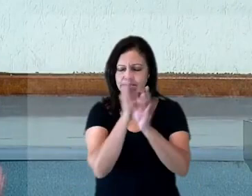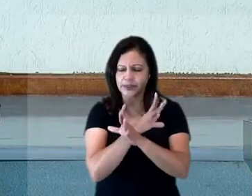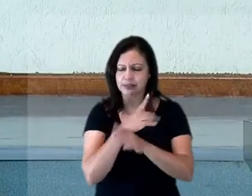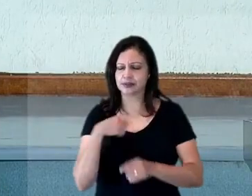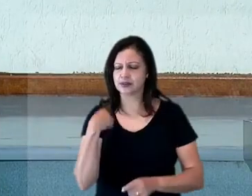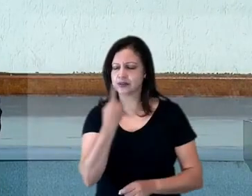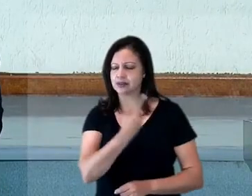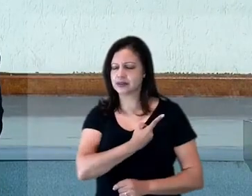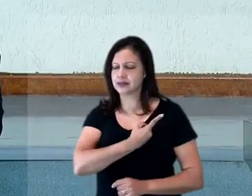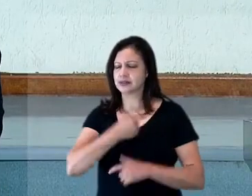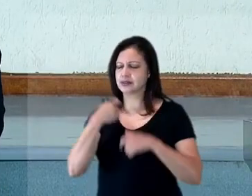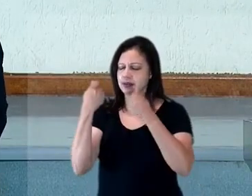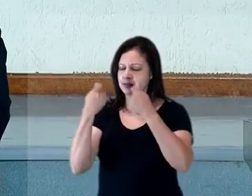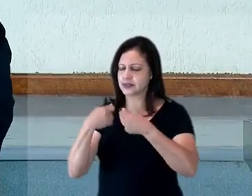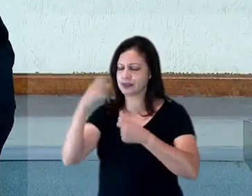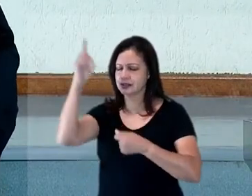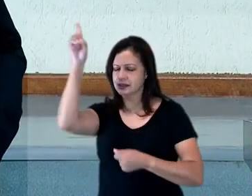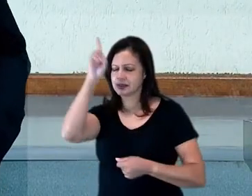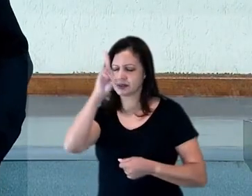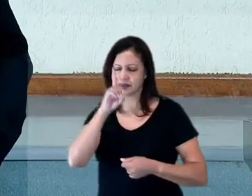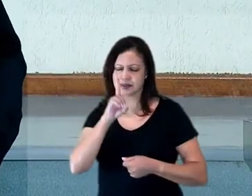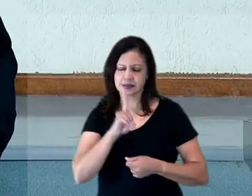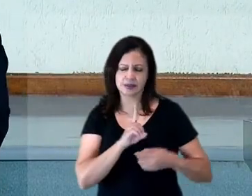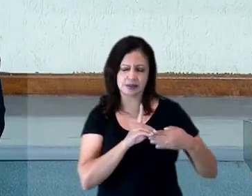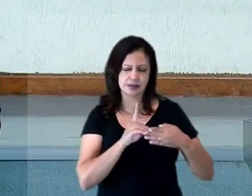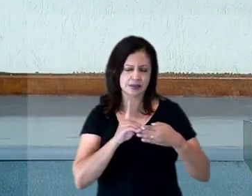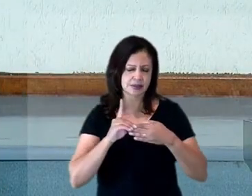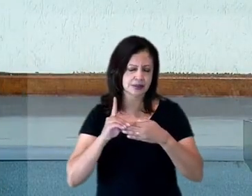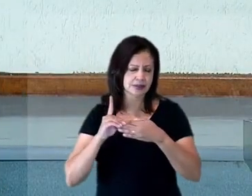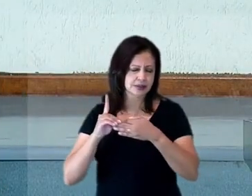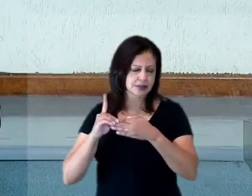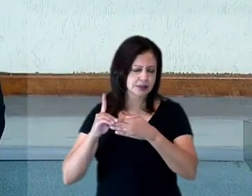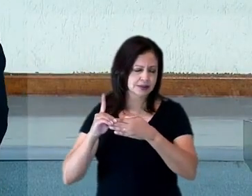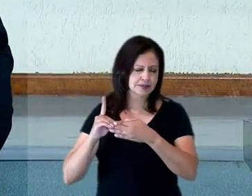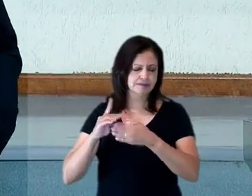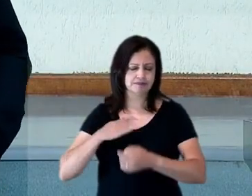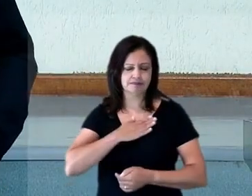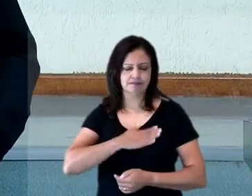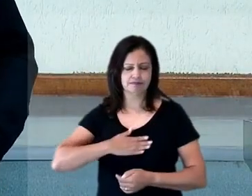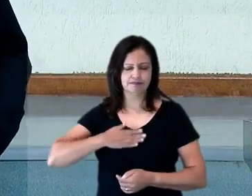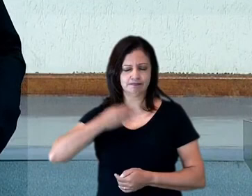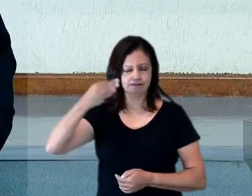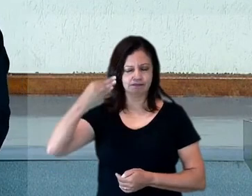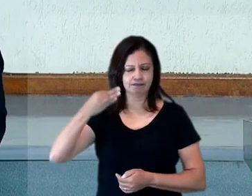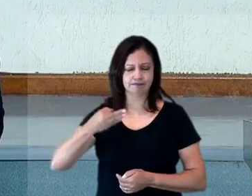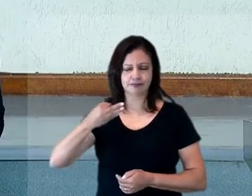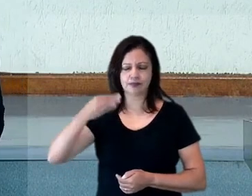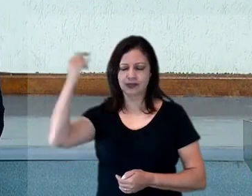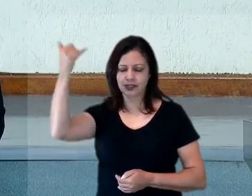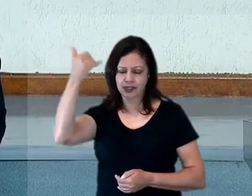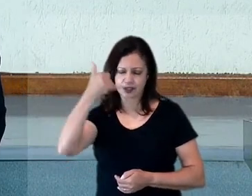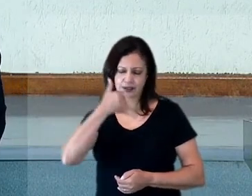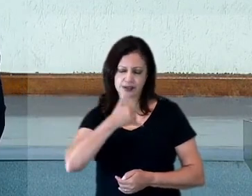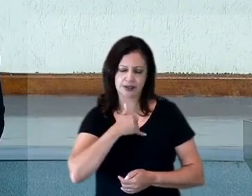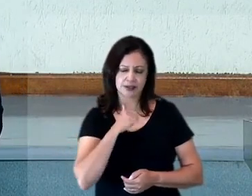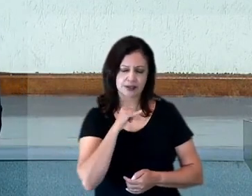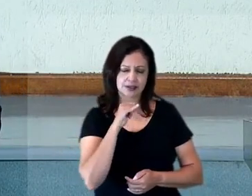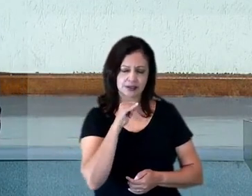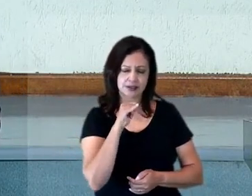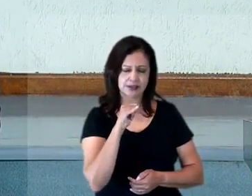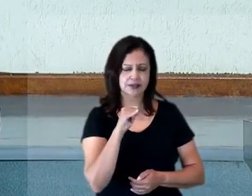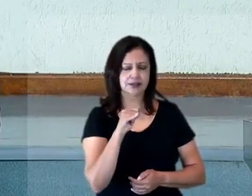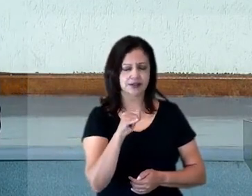Tua presença, para conduzir os nossos dias de um modo que lhe agrade. Fala conosco, Senhor, e se de alguma forma,